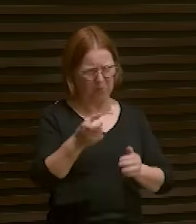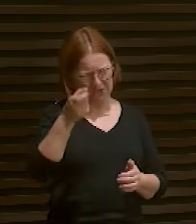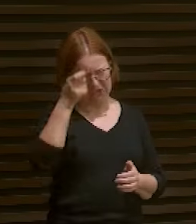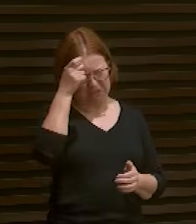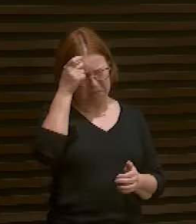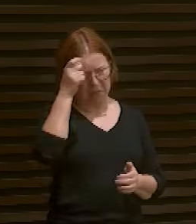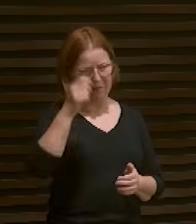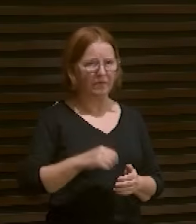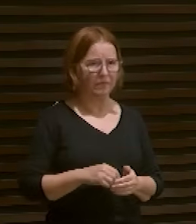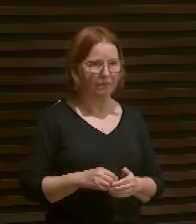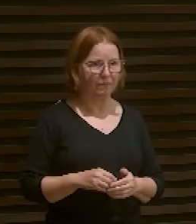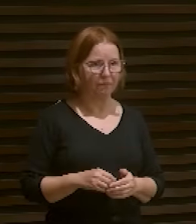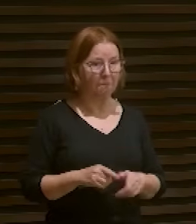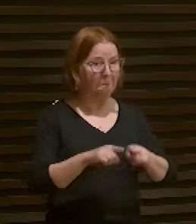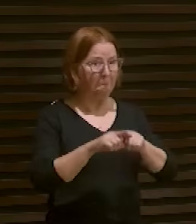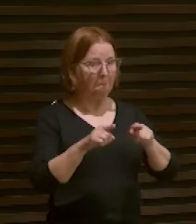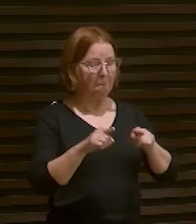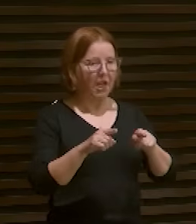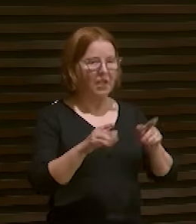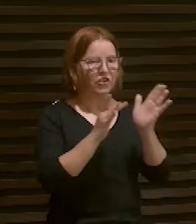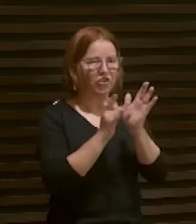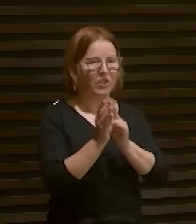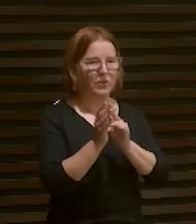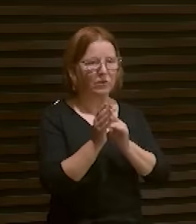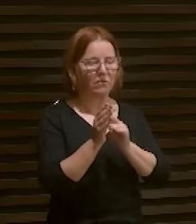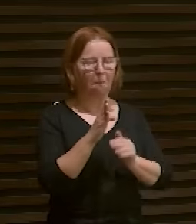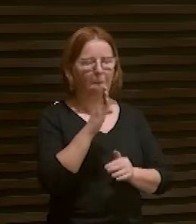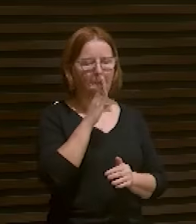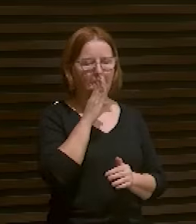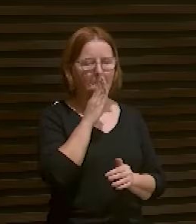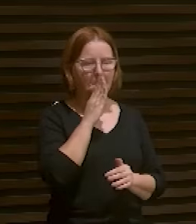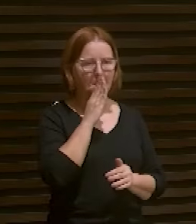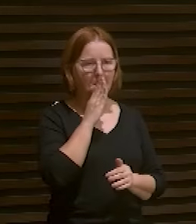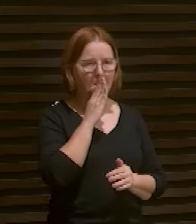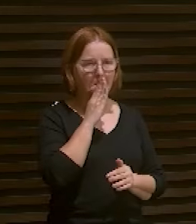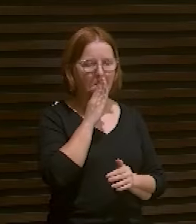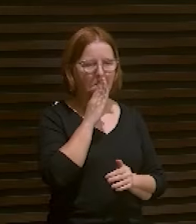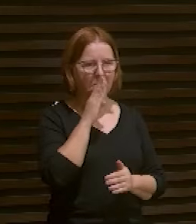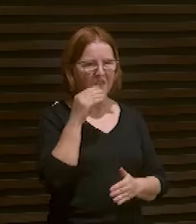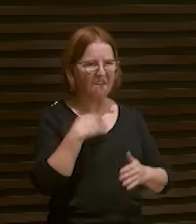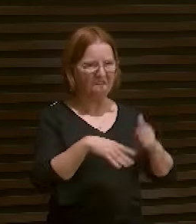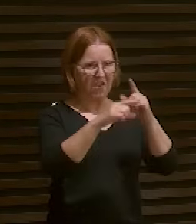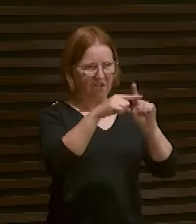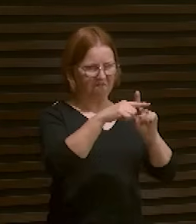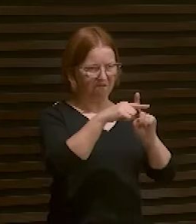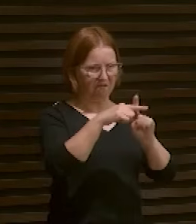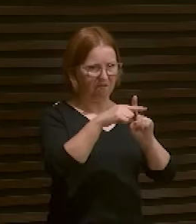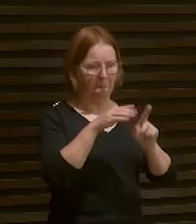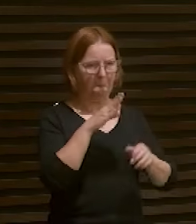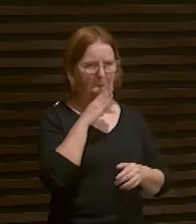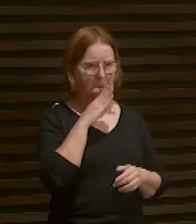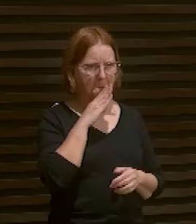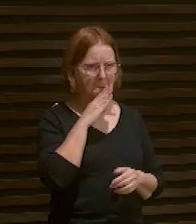E ele foi como ovelha muda ao matadouro, perante os teus tosqueadores não abriu a sua boca. Quando era injuriado,